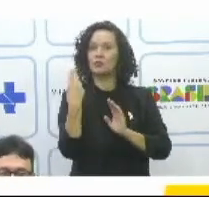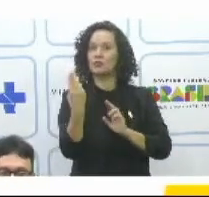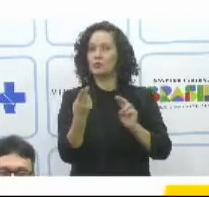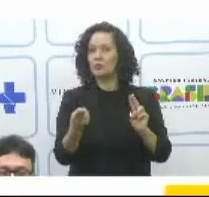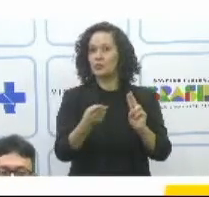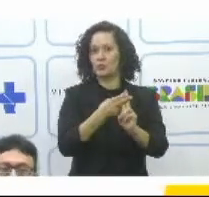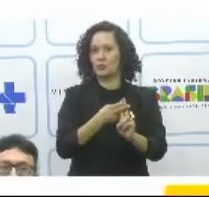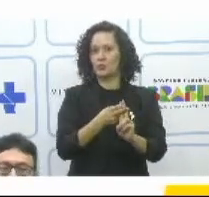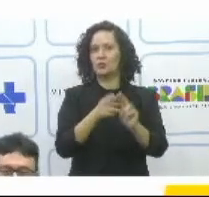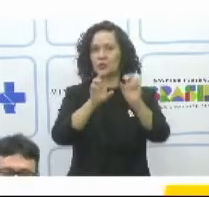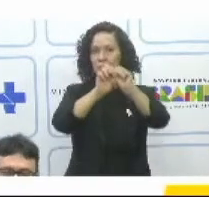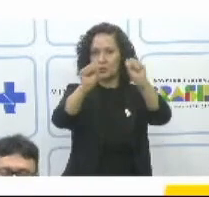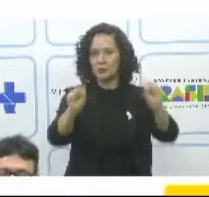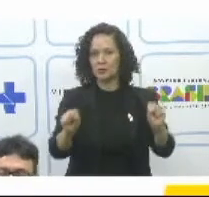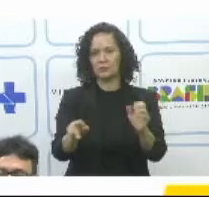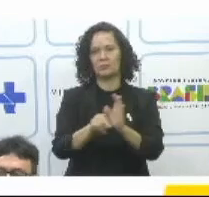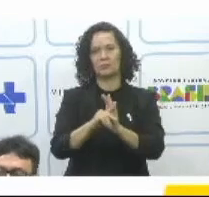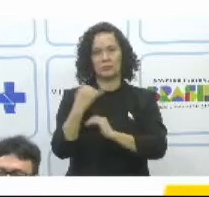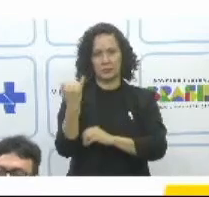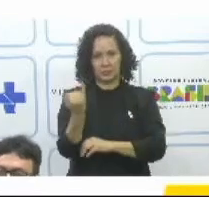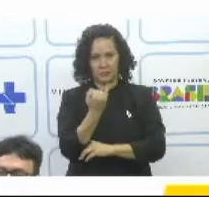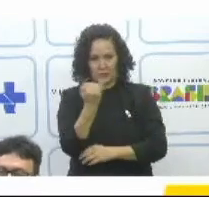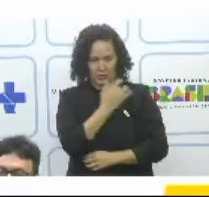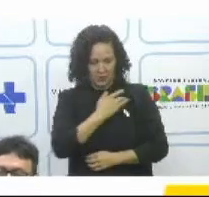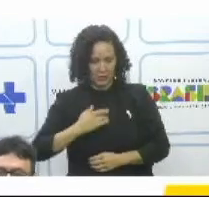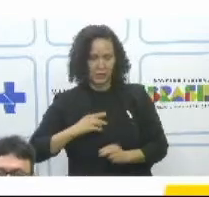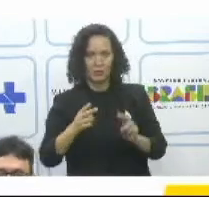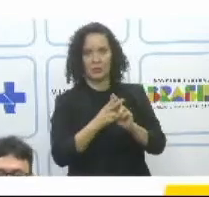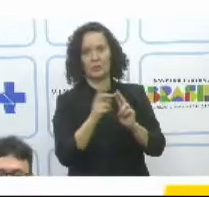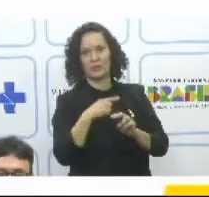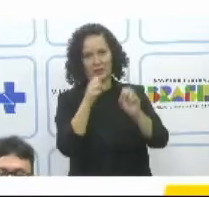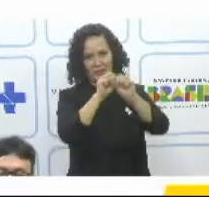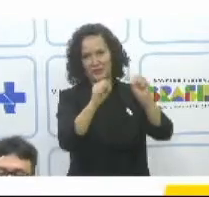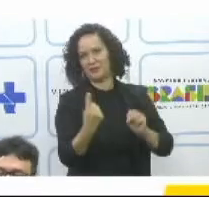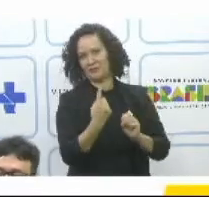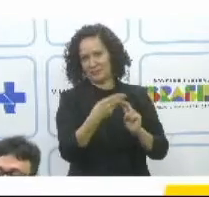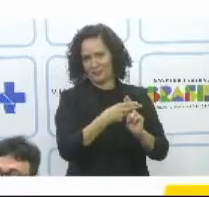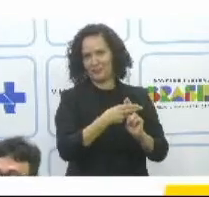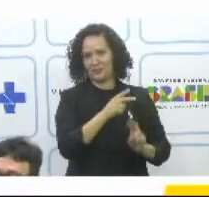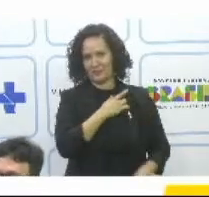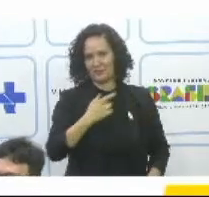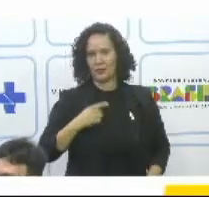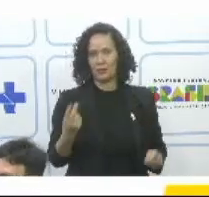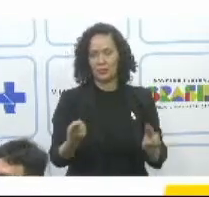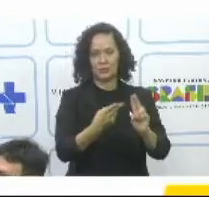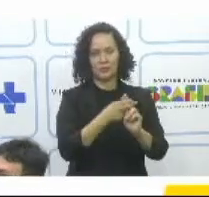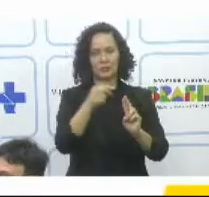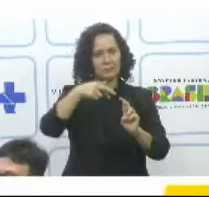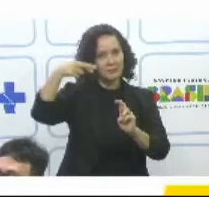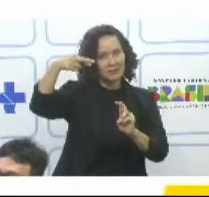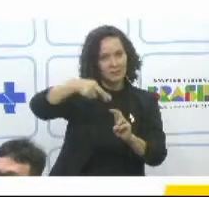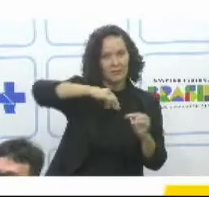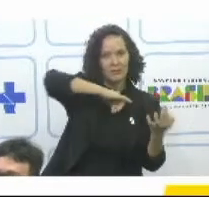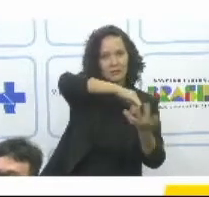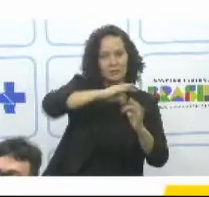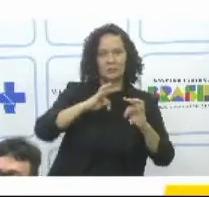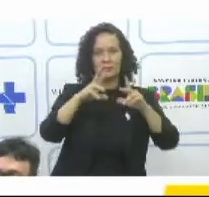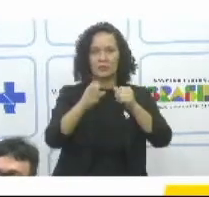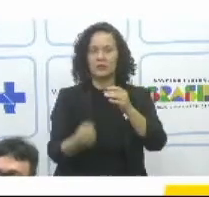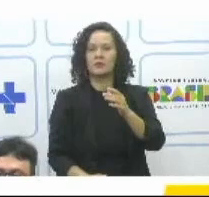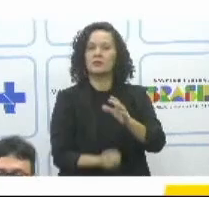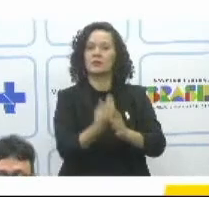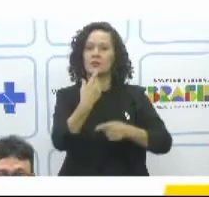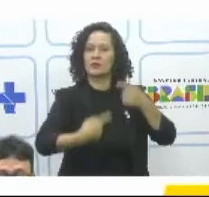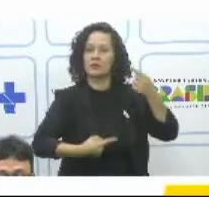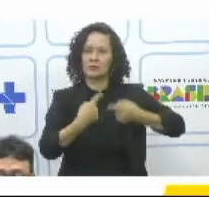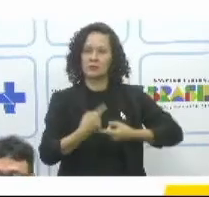universal de saúde com a importância que tem o nosso Sistema Único de Saúde, né? Então, o SUS é uma referência internacional de